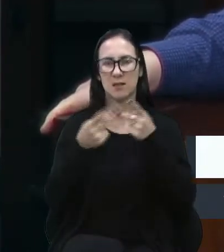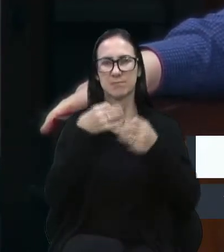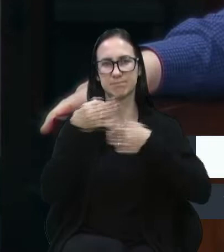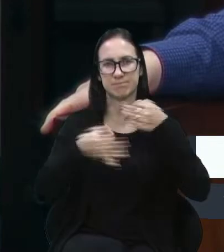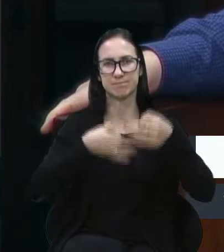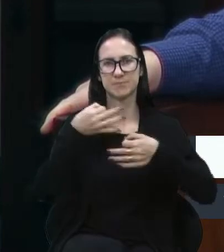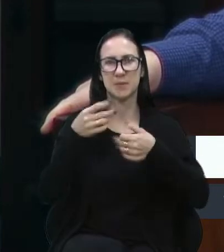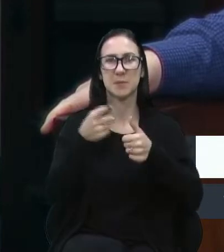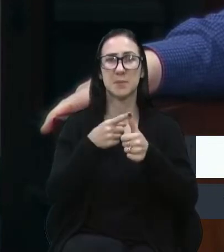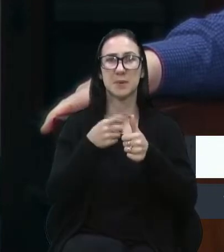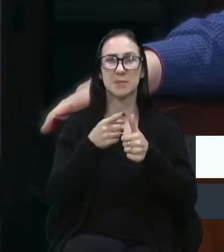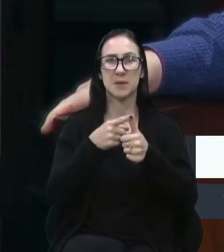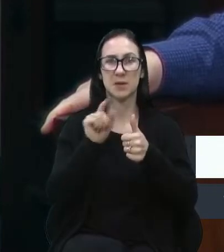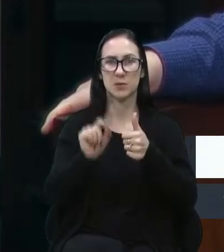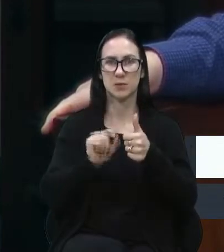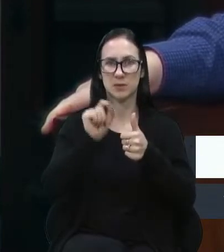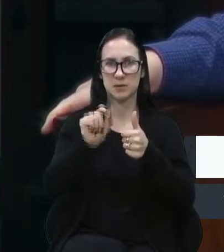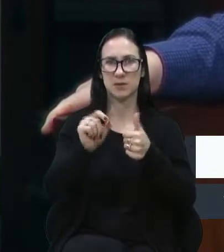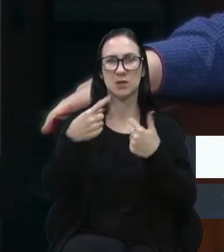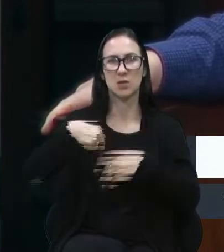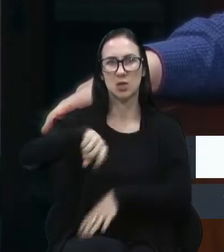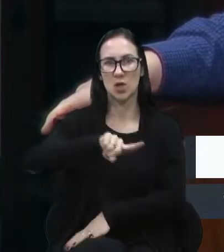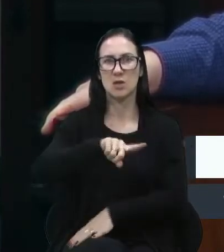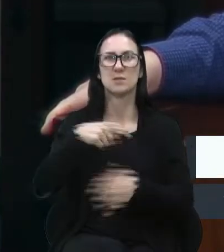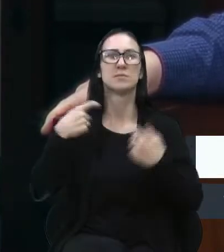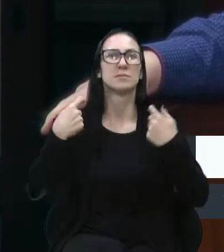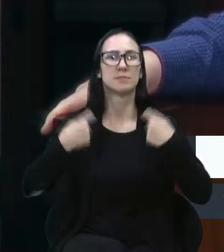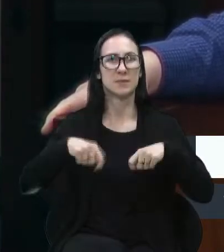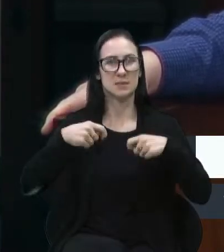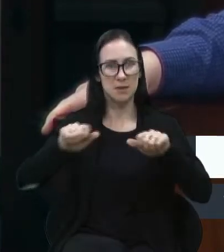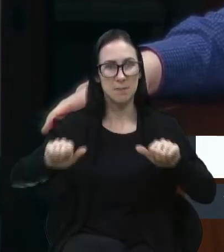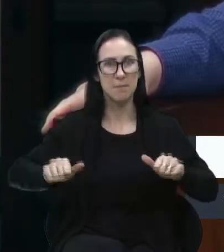primeira delas é que nós precisamos muito melhorar